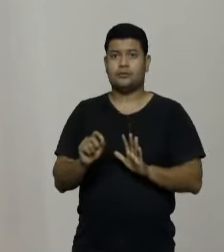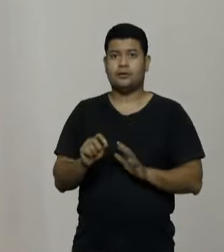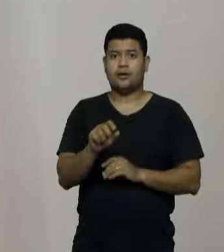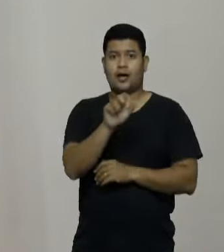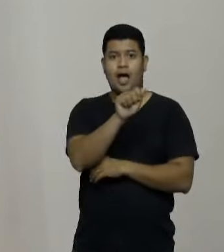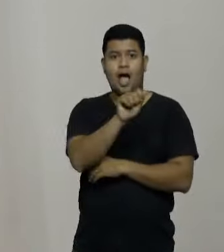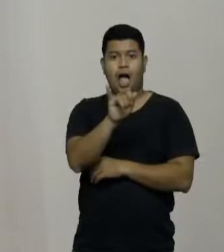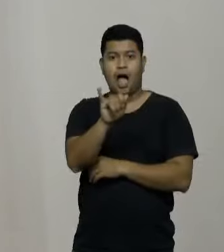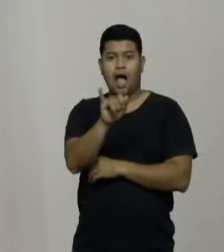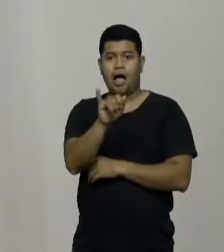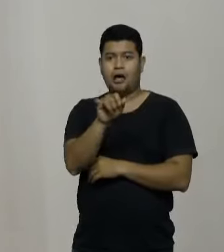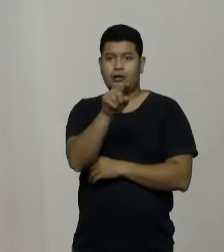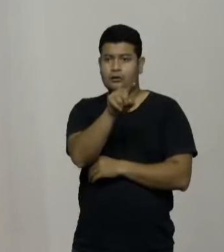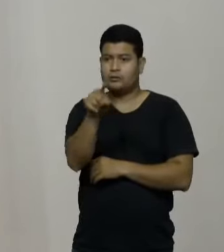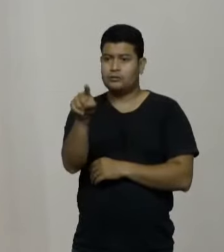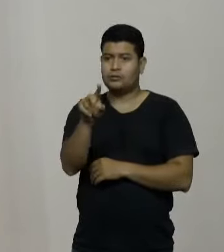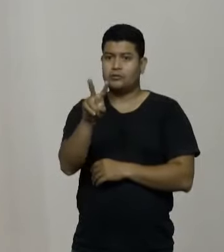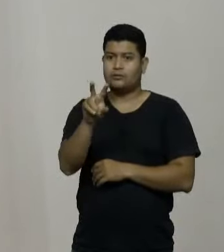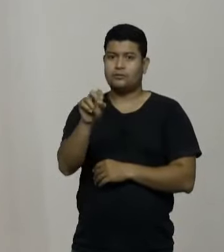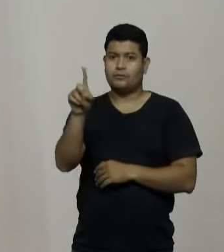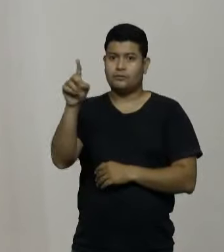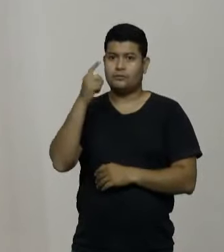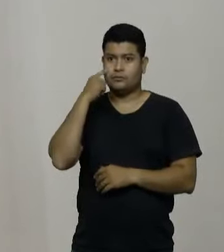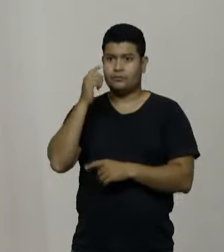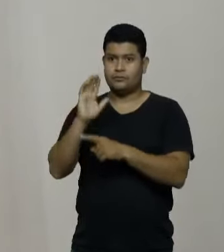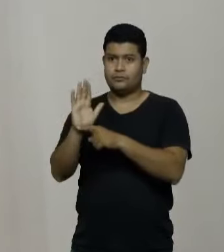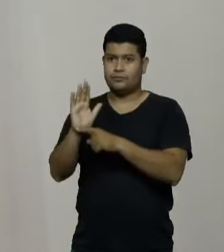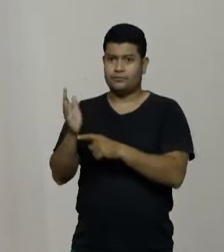vós. Põe na tela.